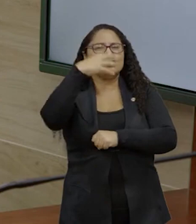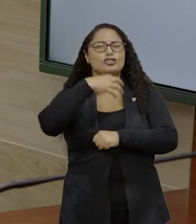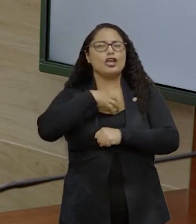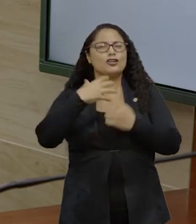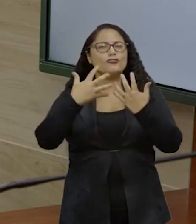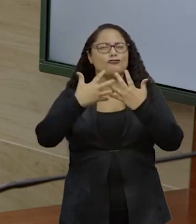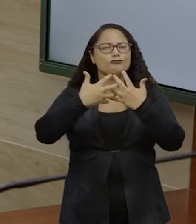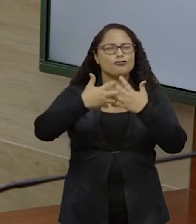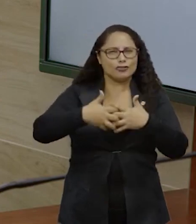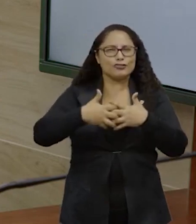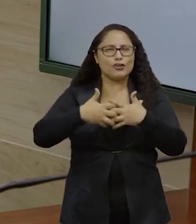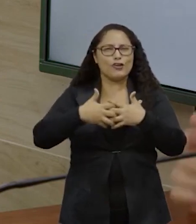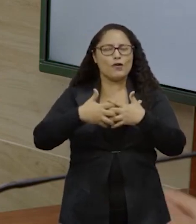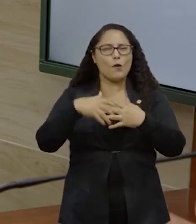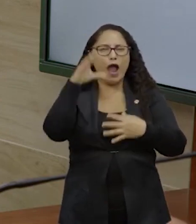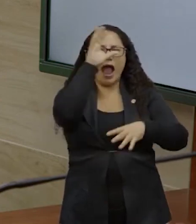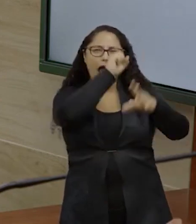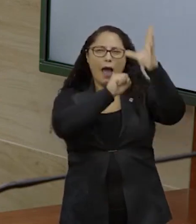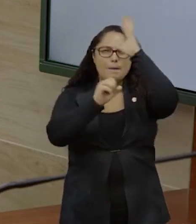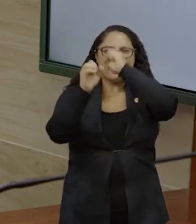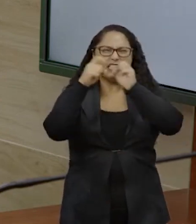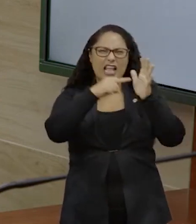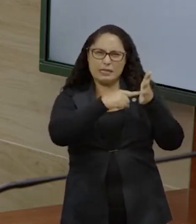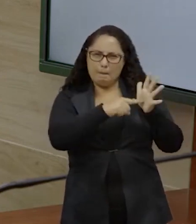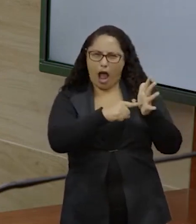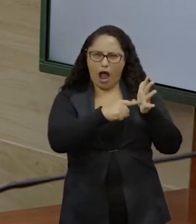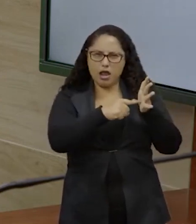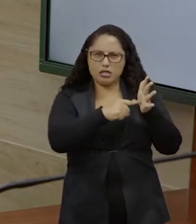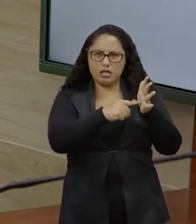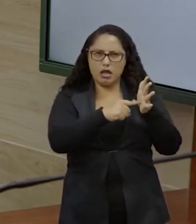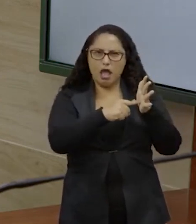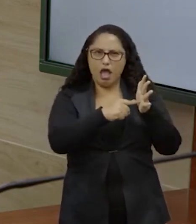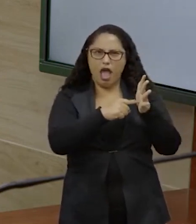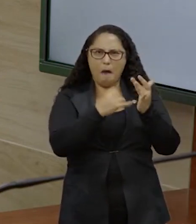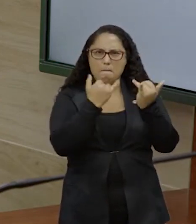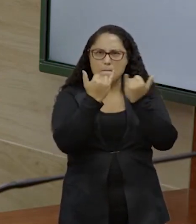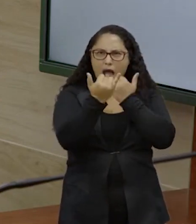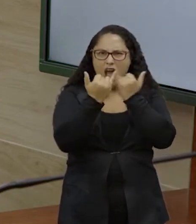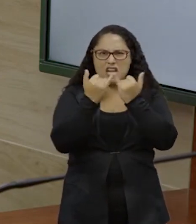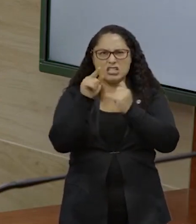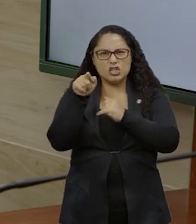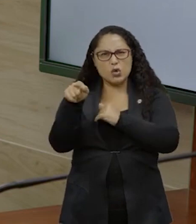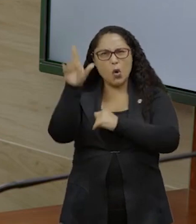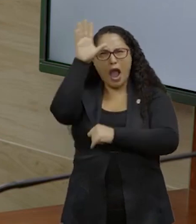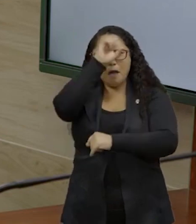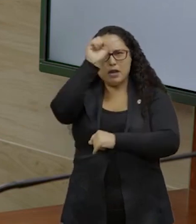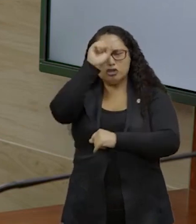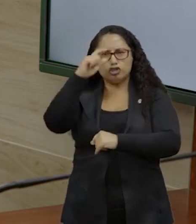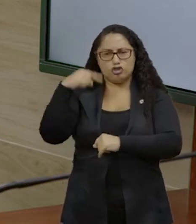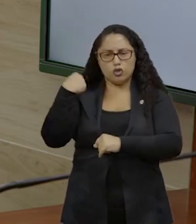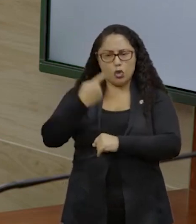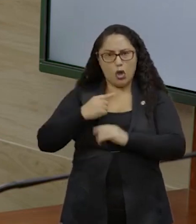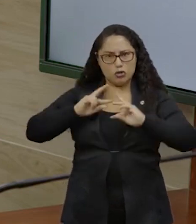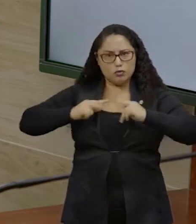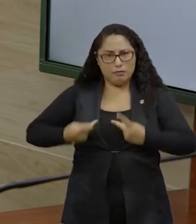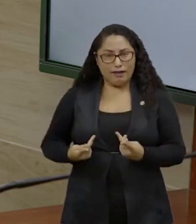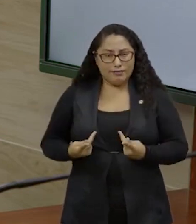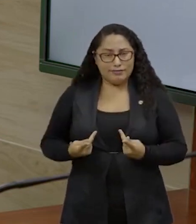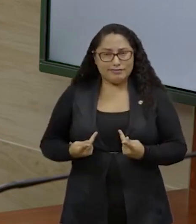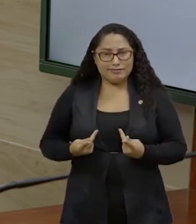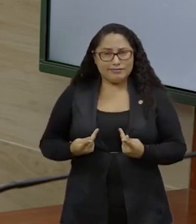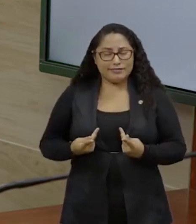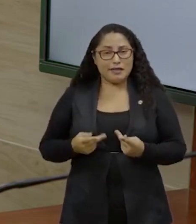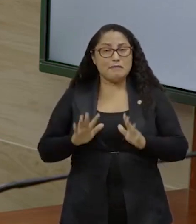como funciona o aprendizado das máquinas é muito parecido com o aprendizado da gente mesmo, do ser humano,